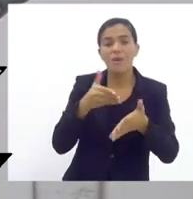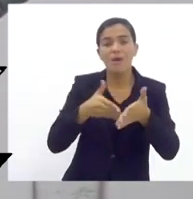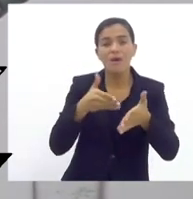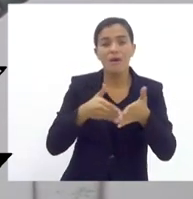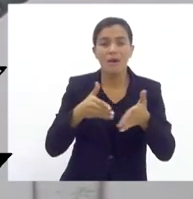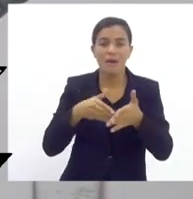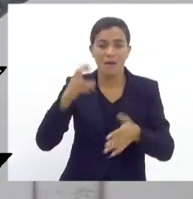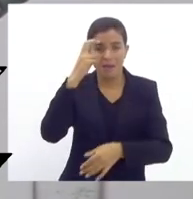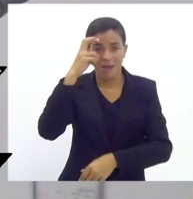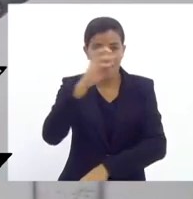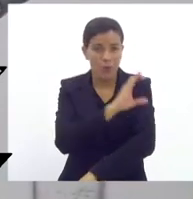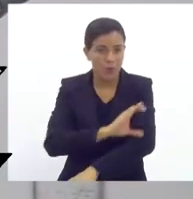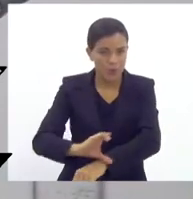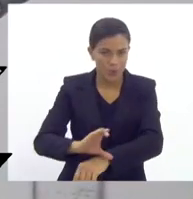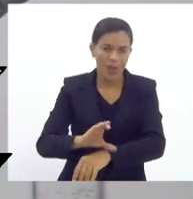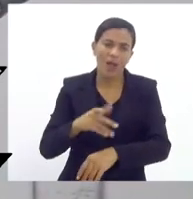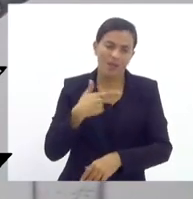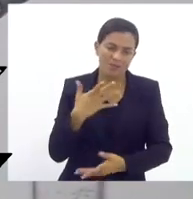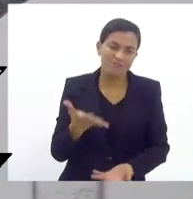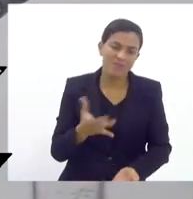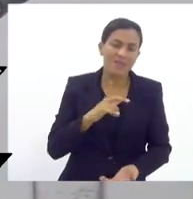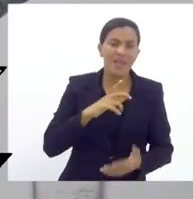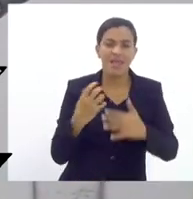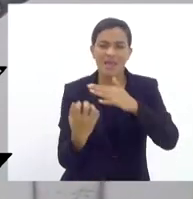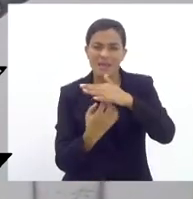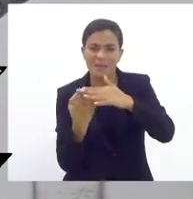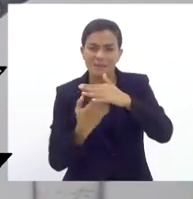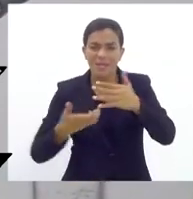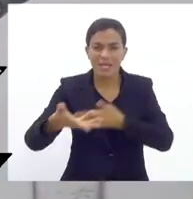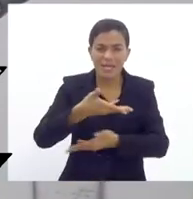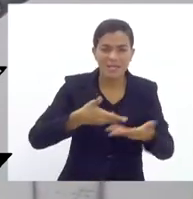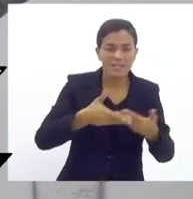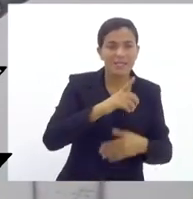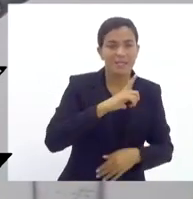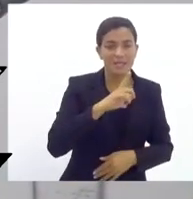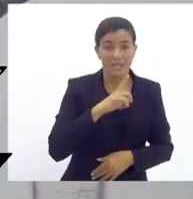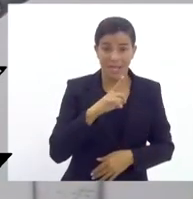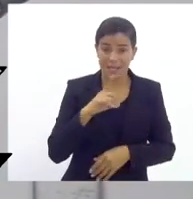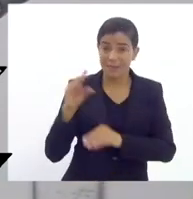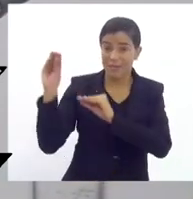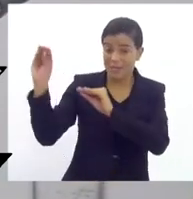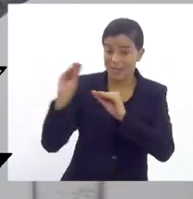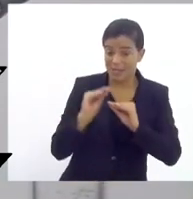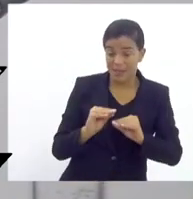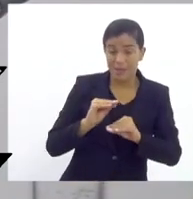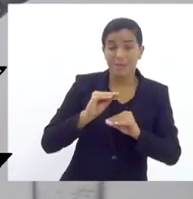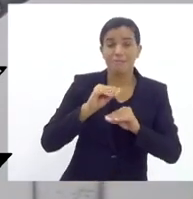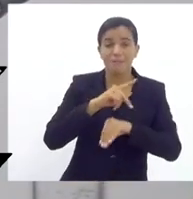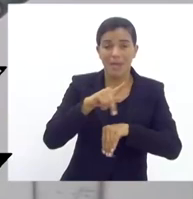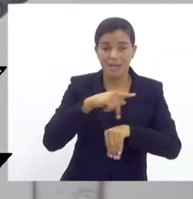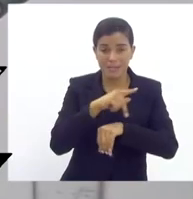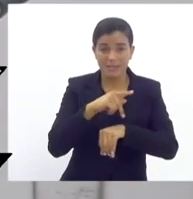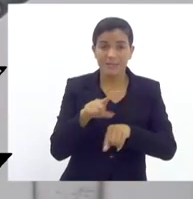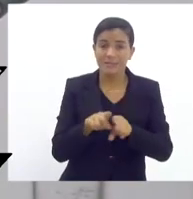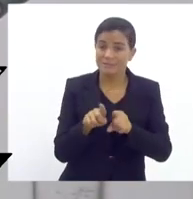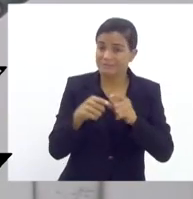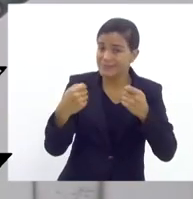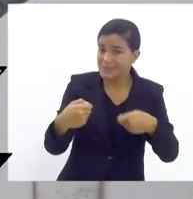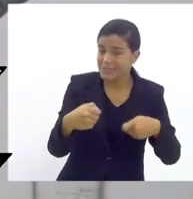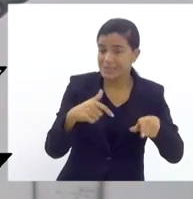como muita gente já falou aqui tem essa empresa envolvido tenho assim imigrantes que precisar de emprego mas